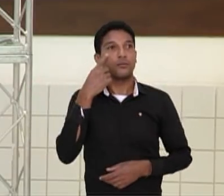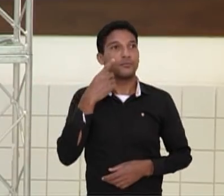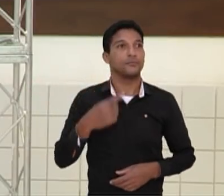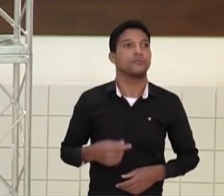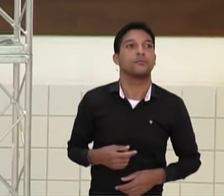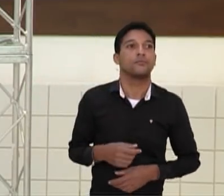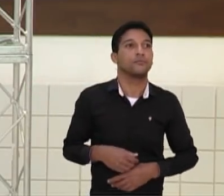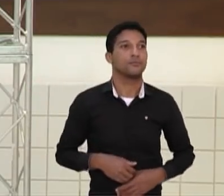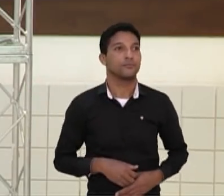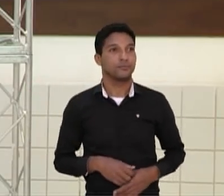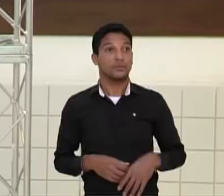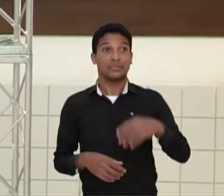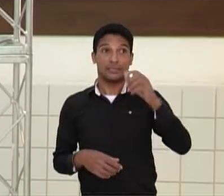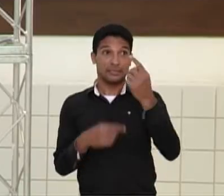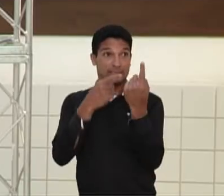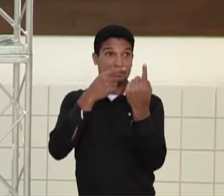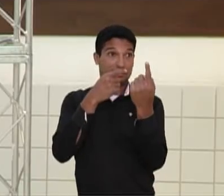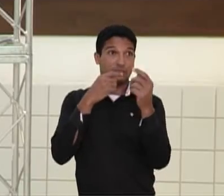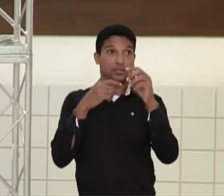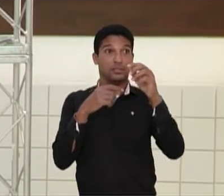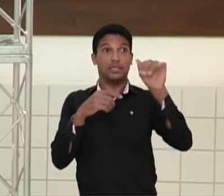aqui, ó?